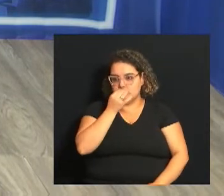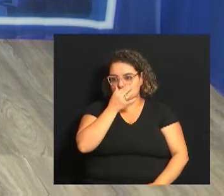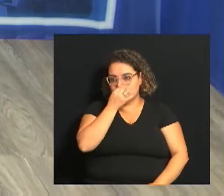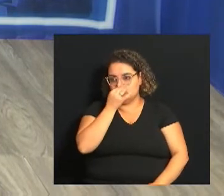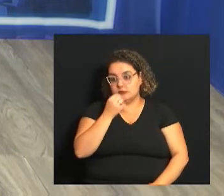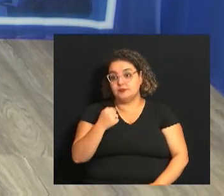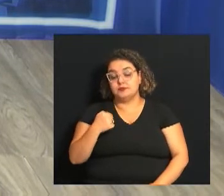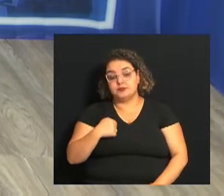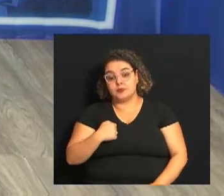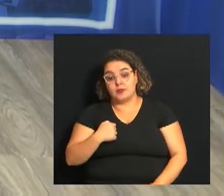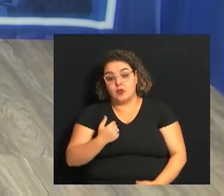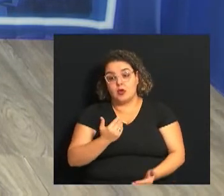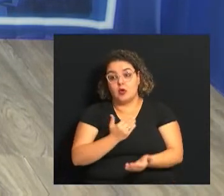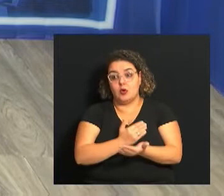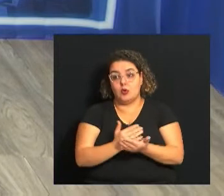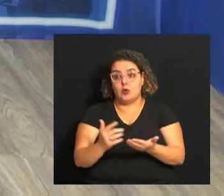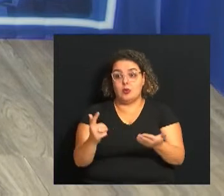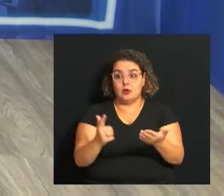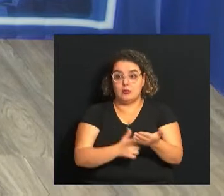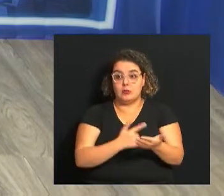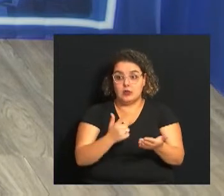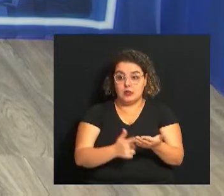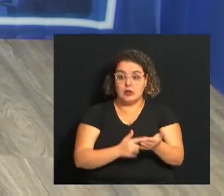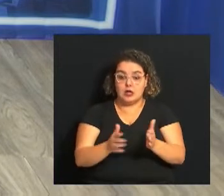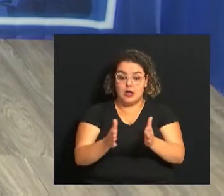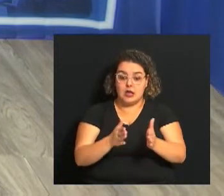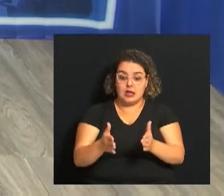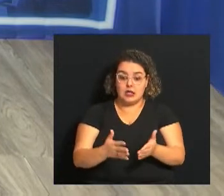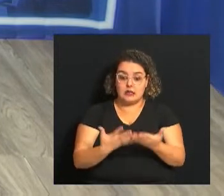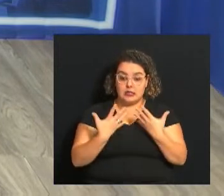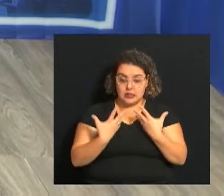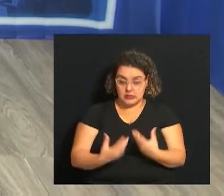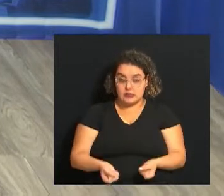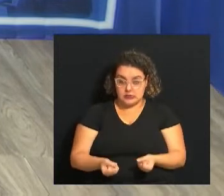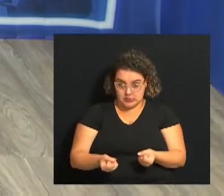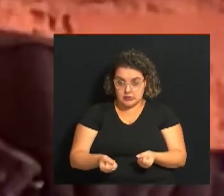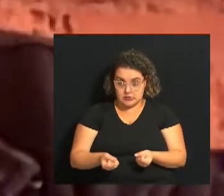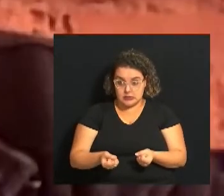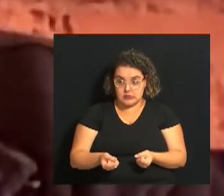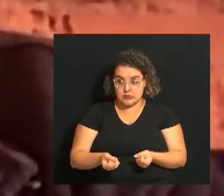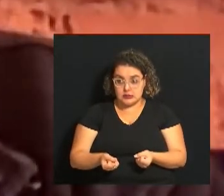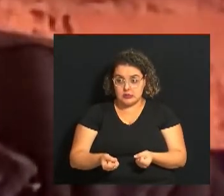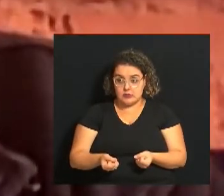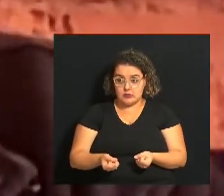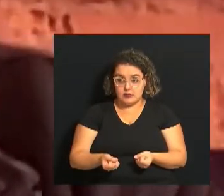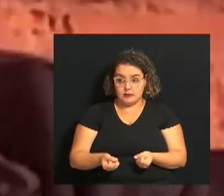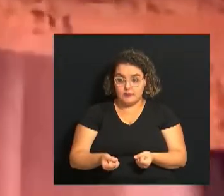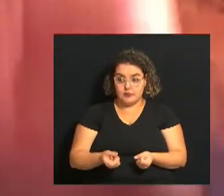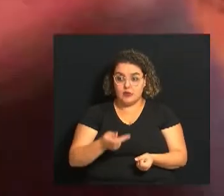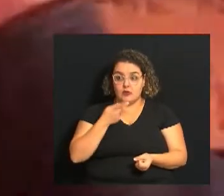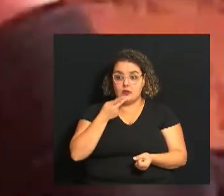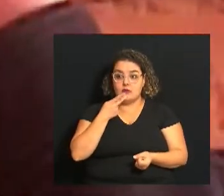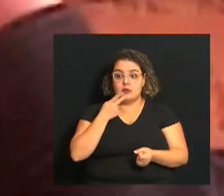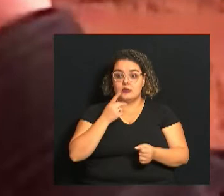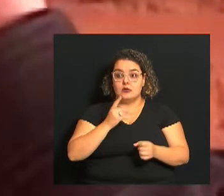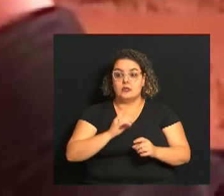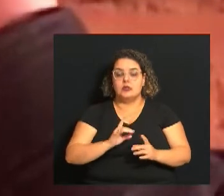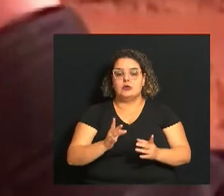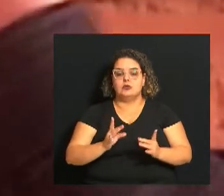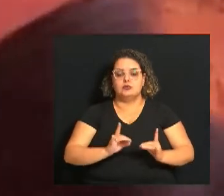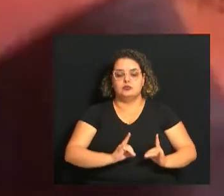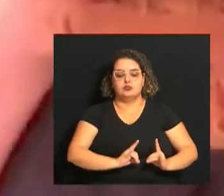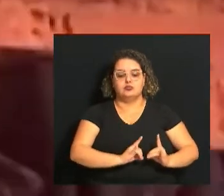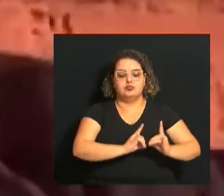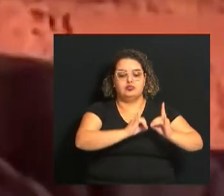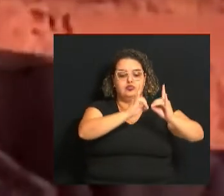Eu começo o livro, A Era da Intolerância, falando sobre a queda das Torres Gêmeas. Isso não é por